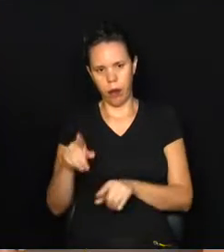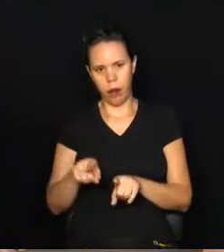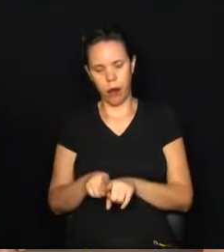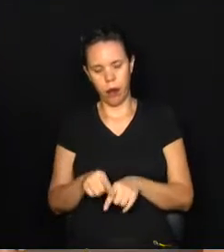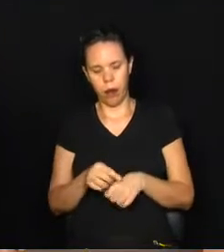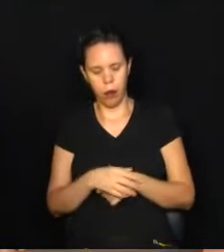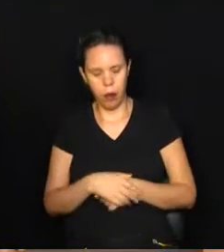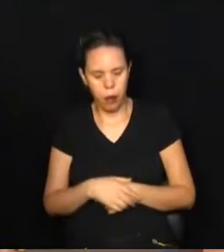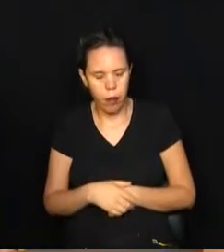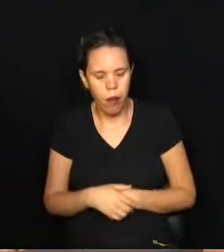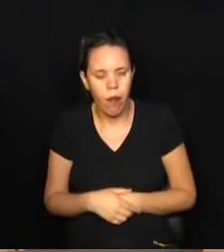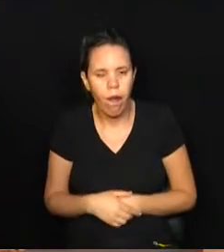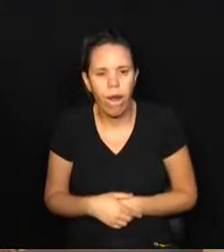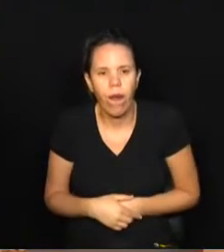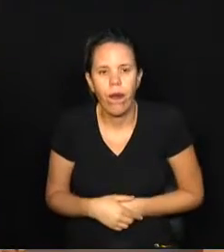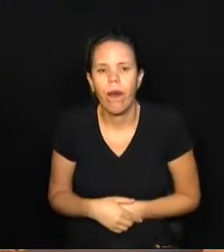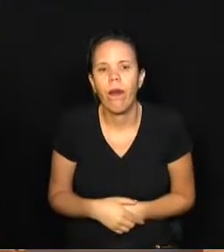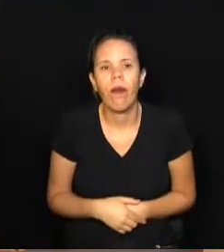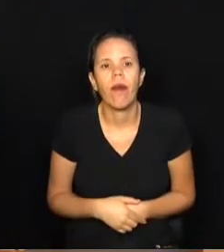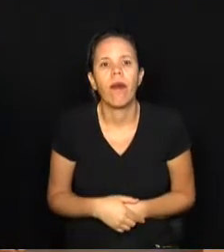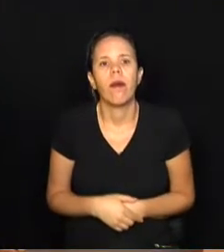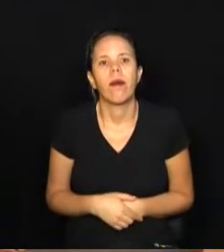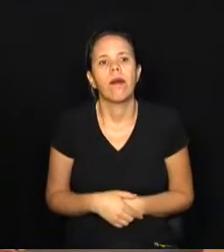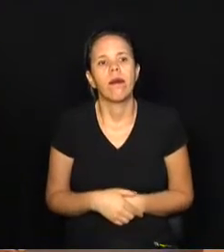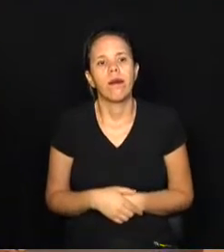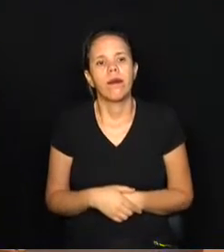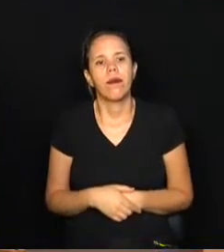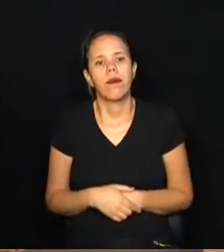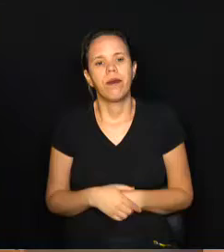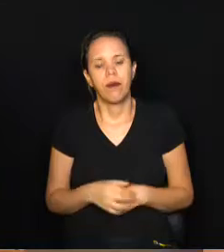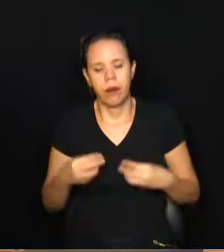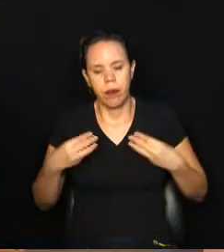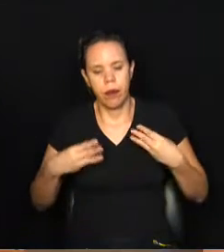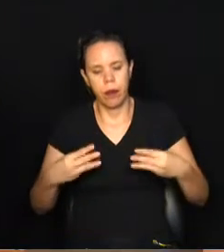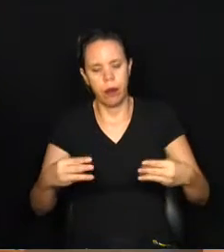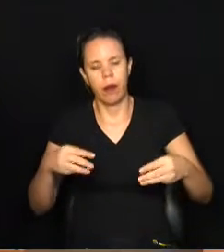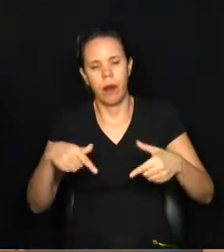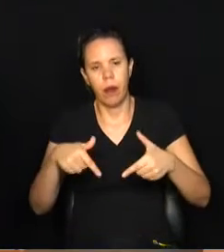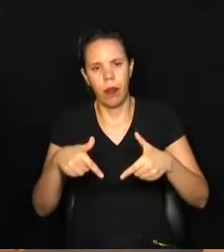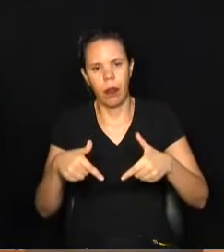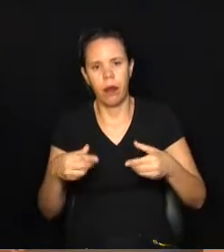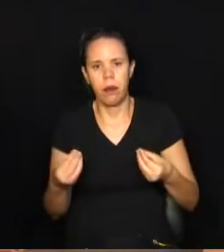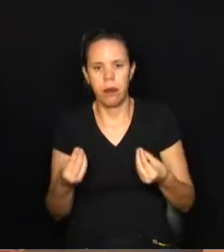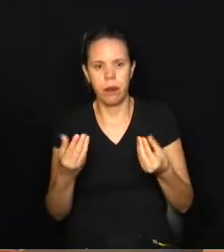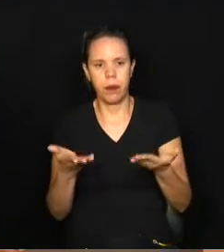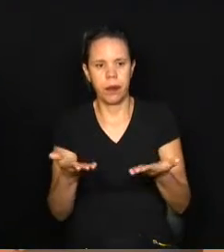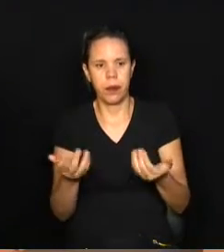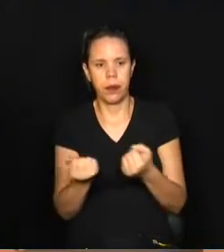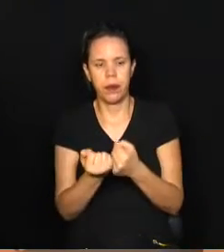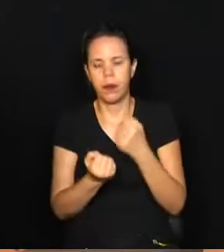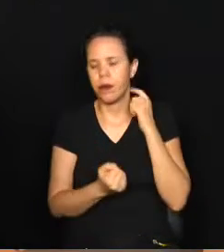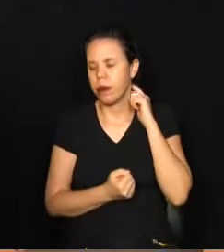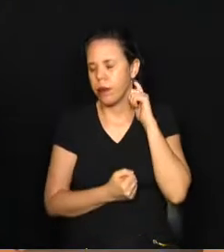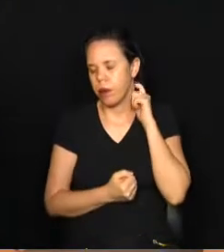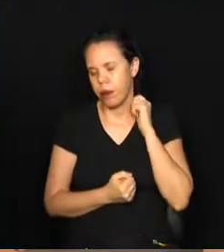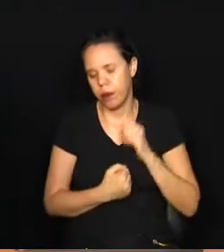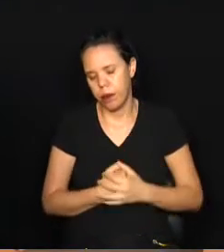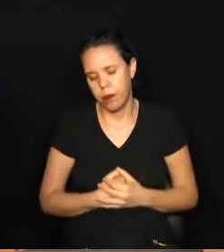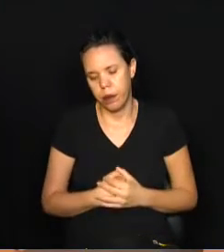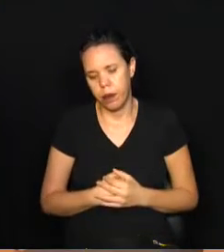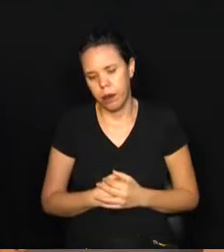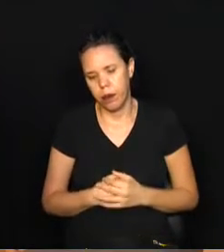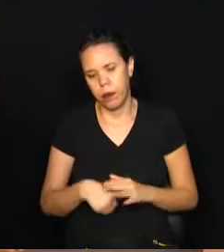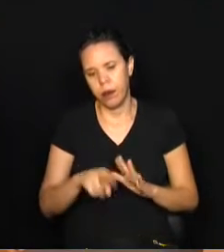como é que se fala? O Ministério do Trabalho dá condições, dá diretrizes para